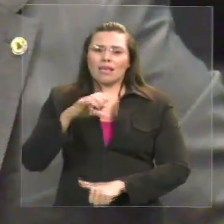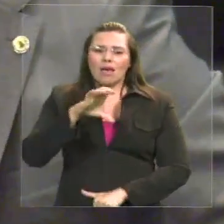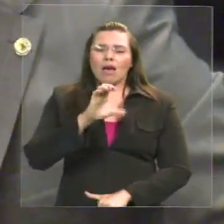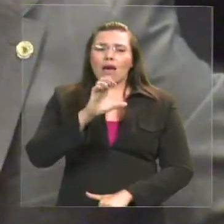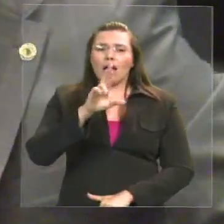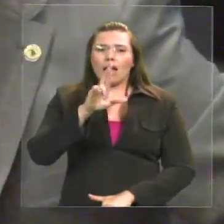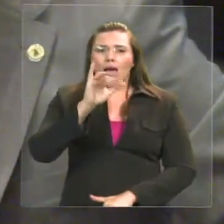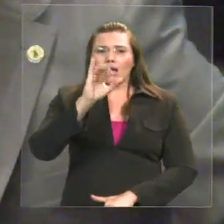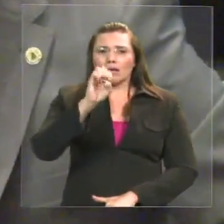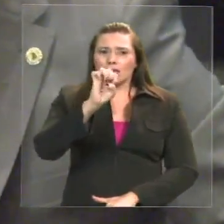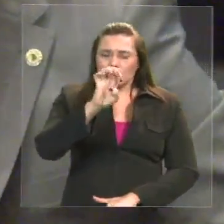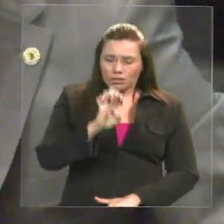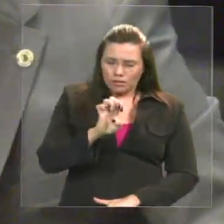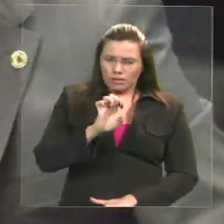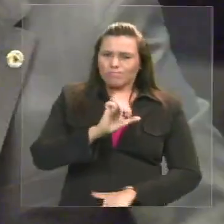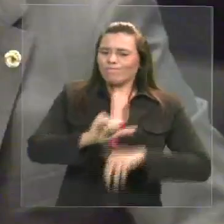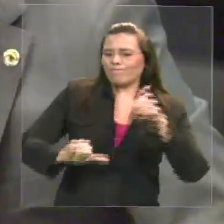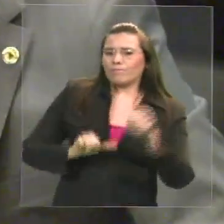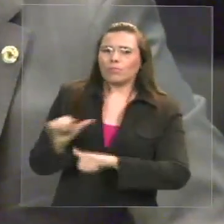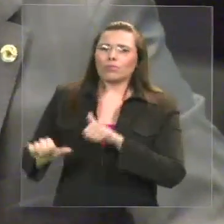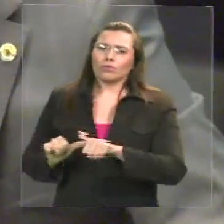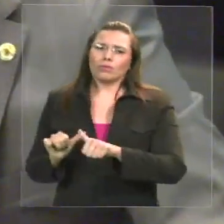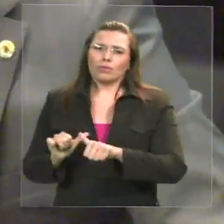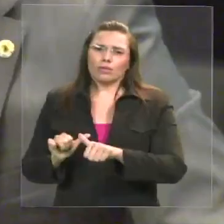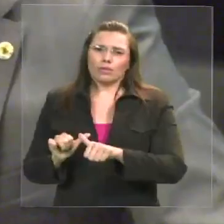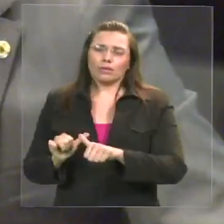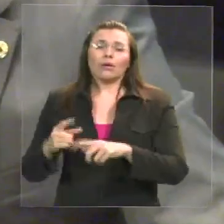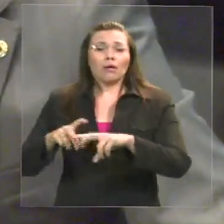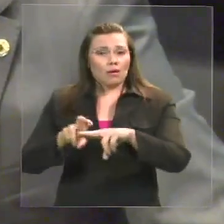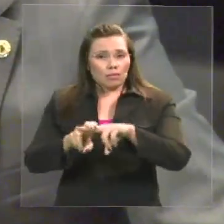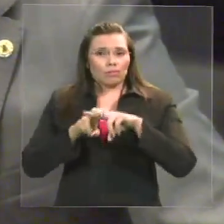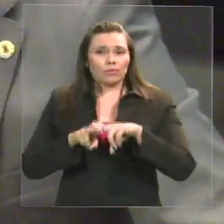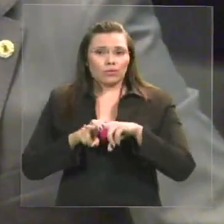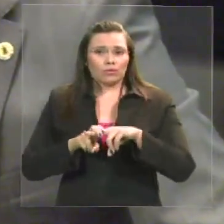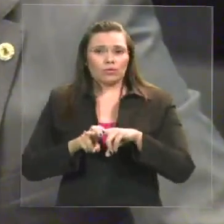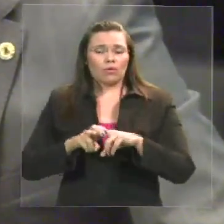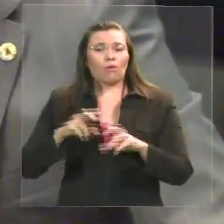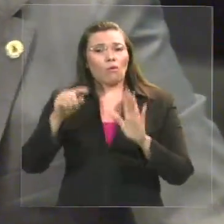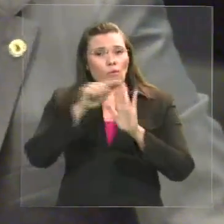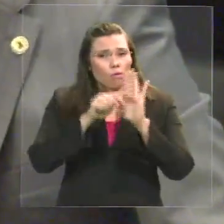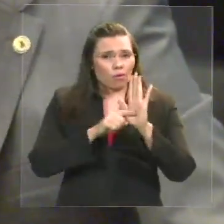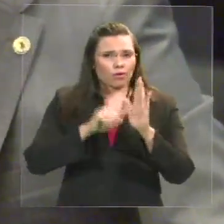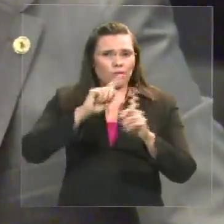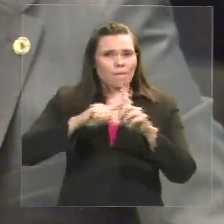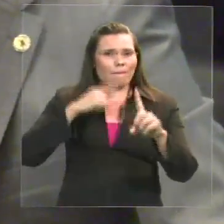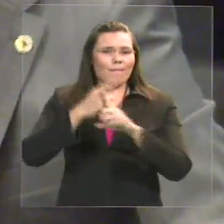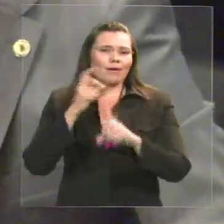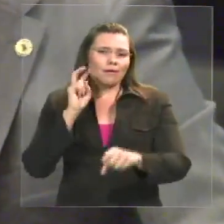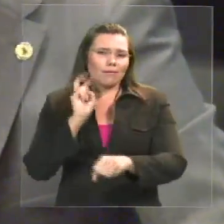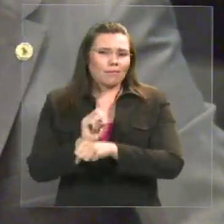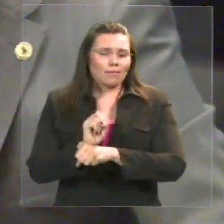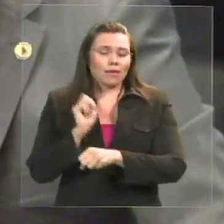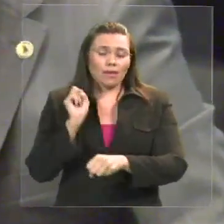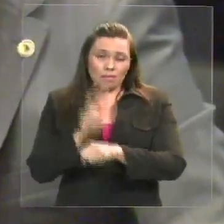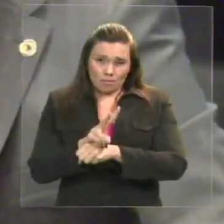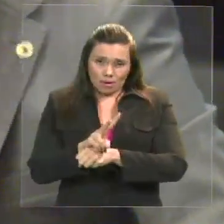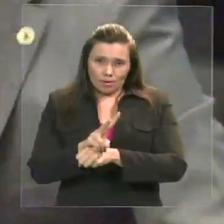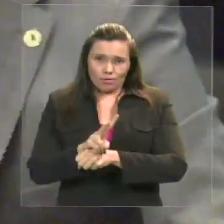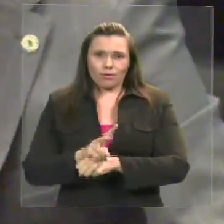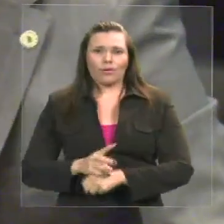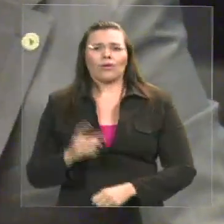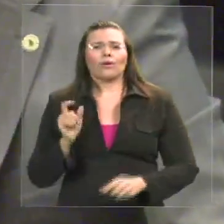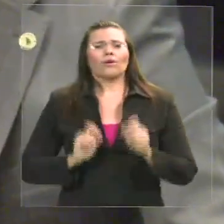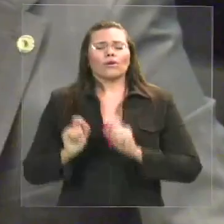afeta mais ainda a população. Nesse sentido, o programa Mais Empregos, como Vossa Excelência bem pauta, ele traz